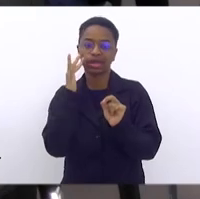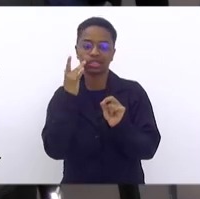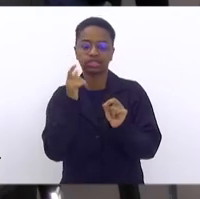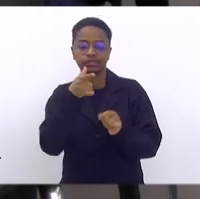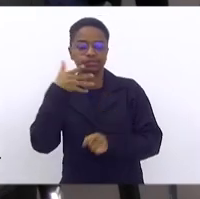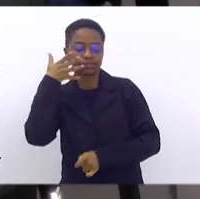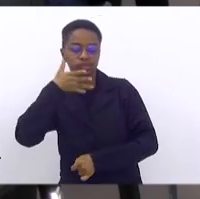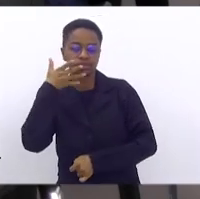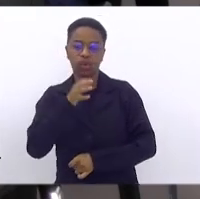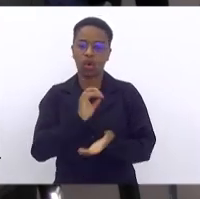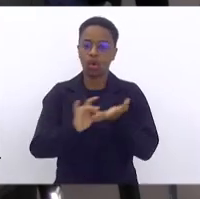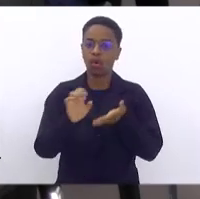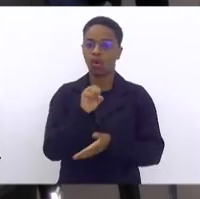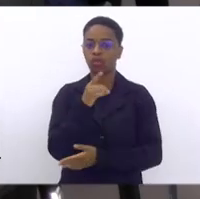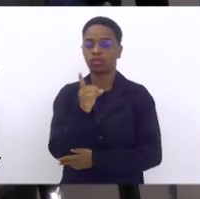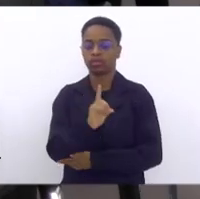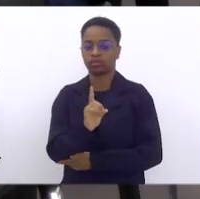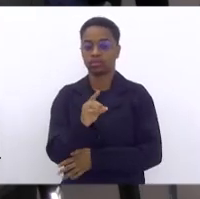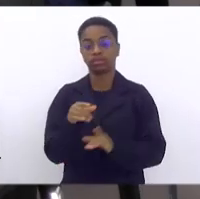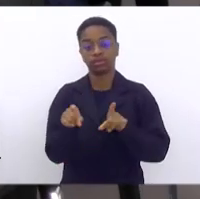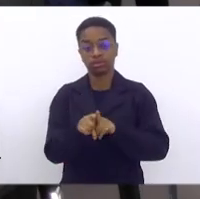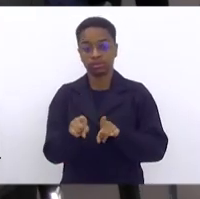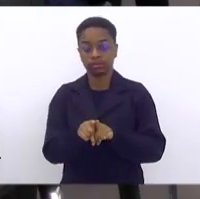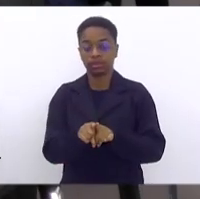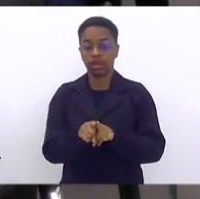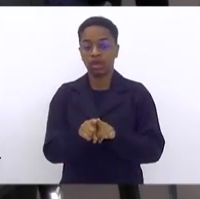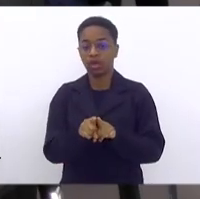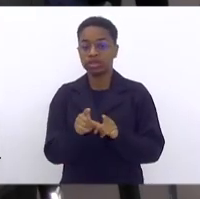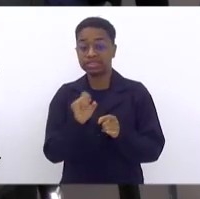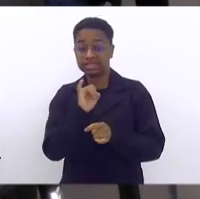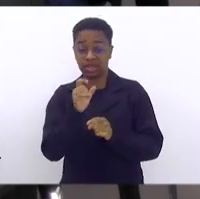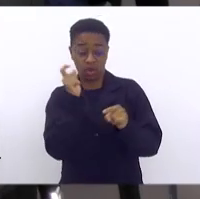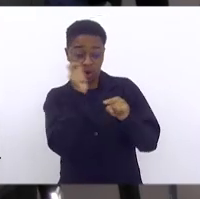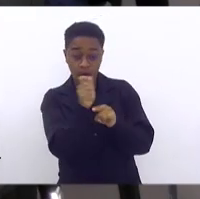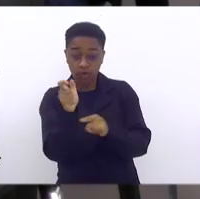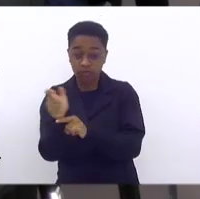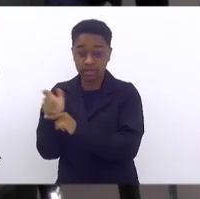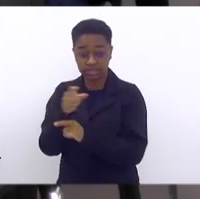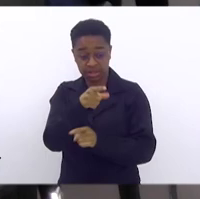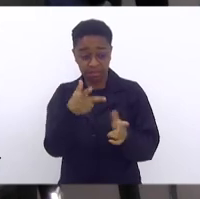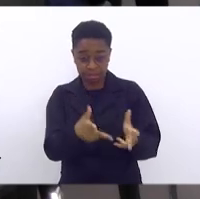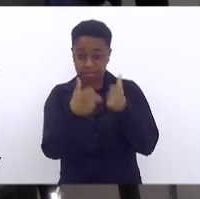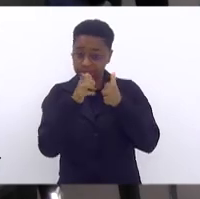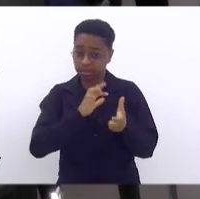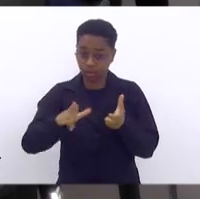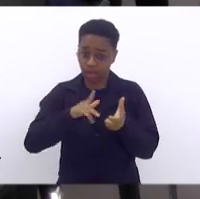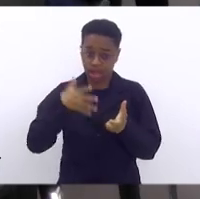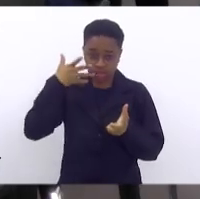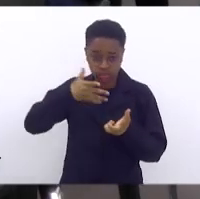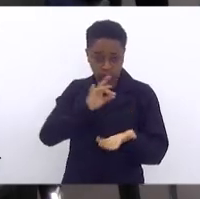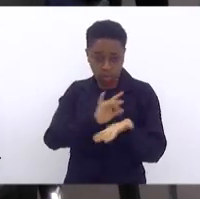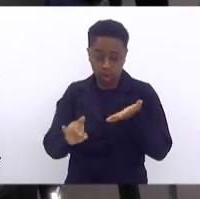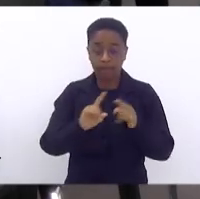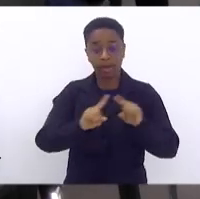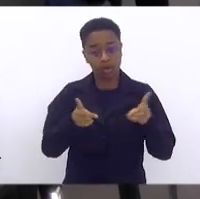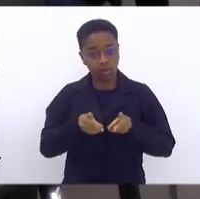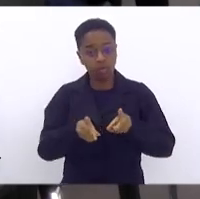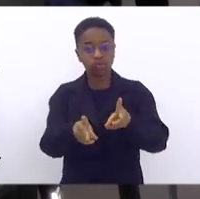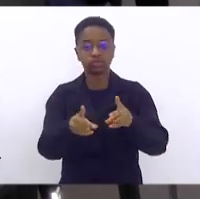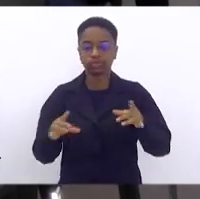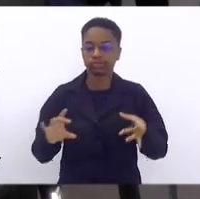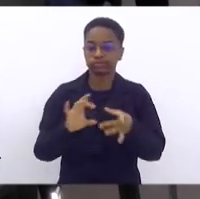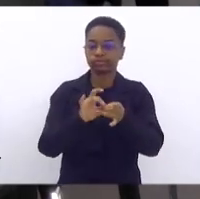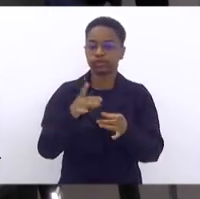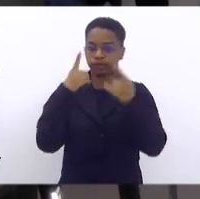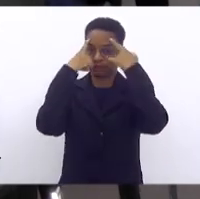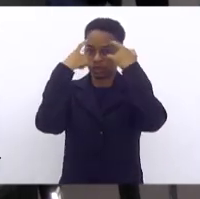discurso de ódio ou não. Ou ainda, e as ofensas que não são classificadas como discurso de ódio, mas que continuam sendo violentas, né?